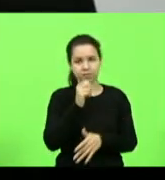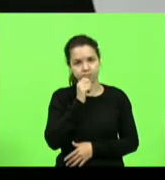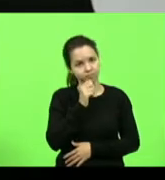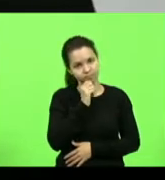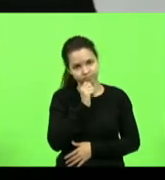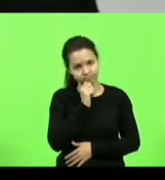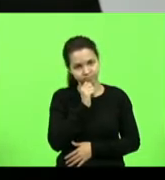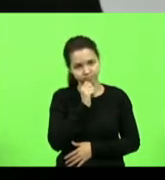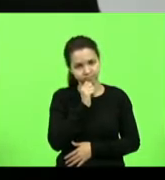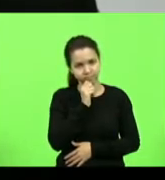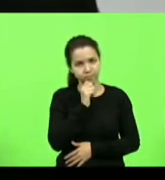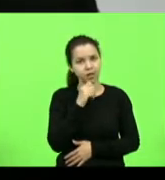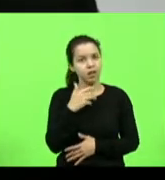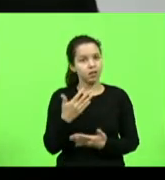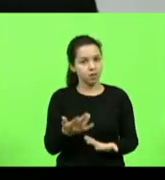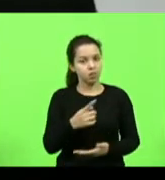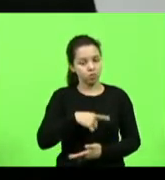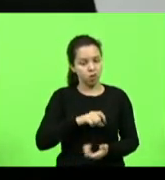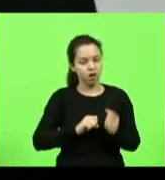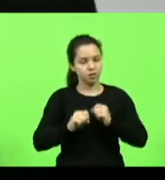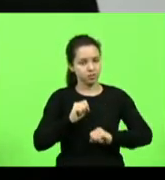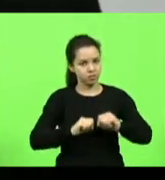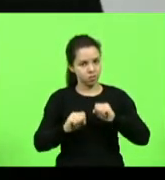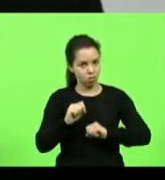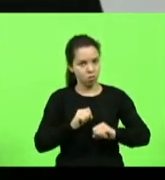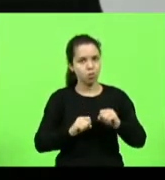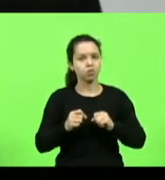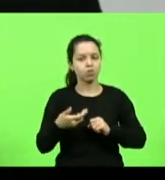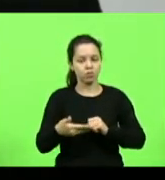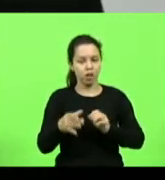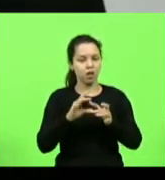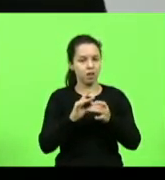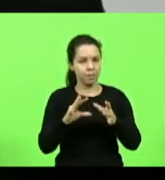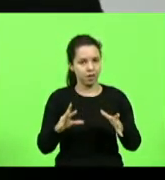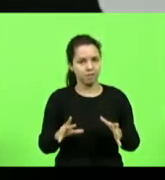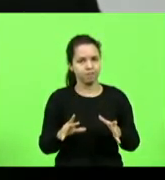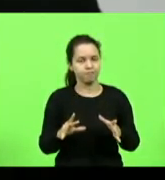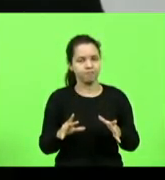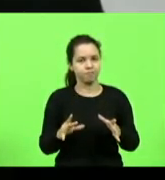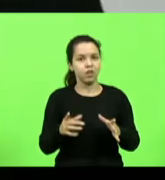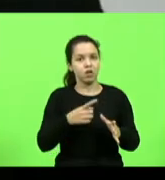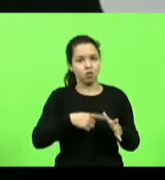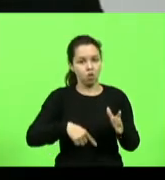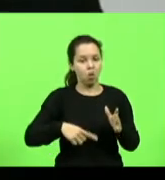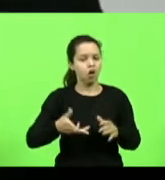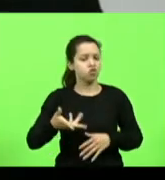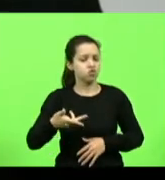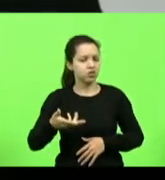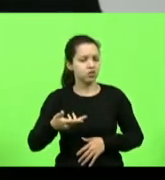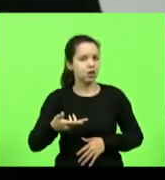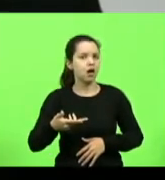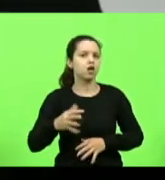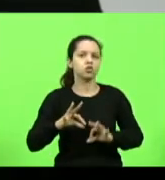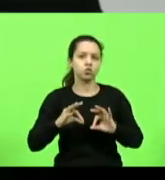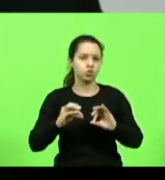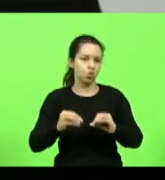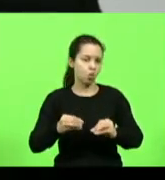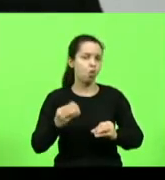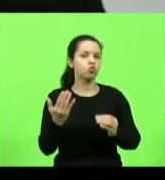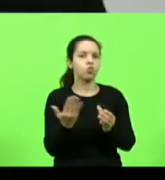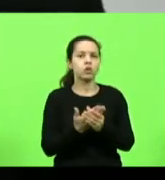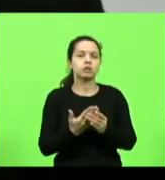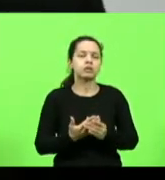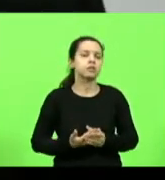foi. Então, a gente está bem ansioso para que isso ocorra. Que a gente possa agilizar todos os procedimentos